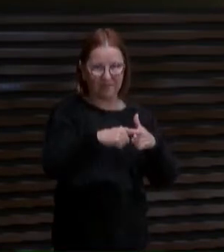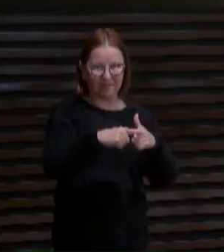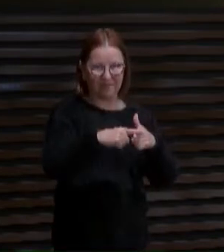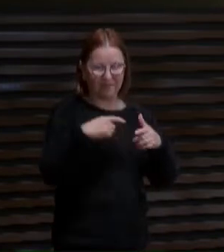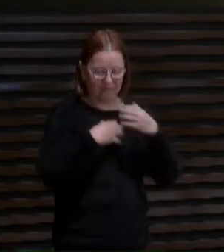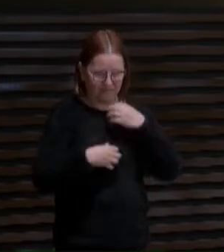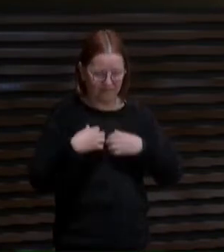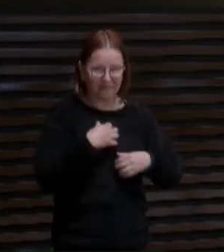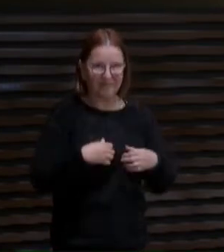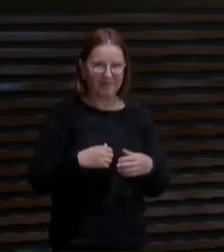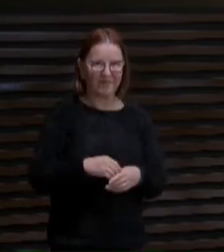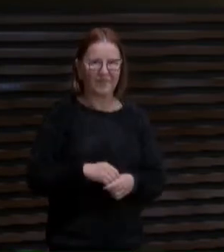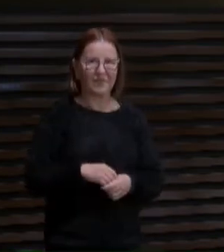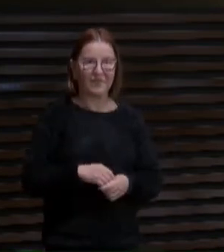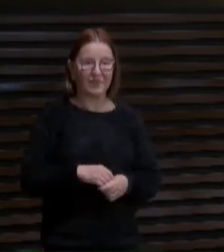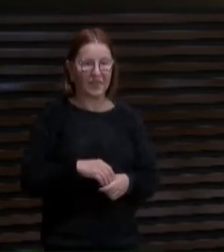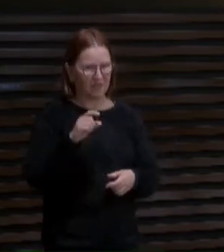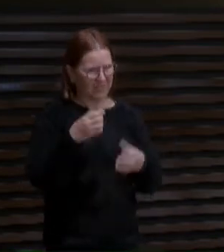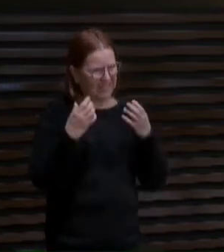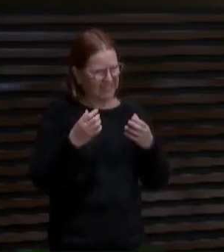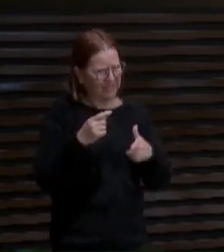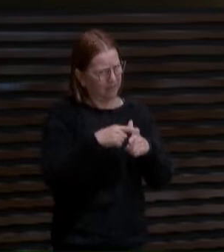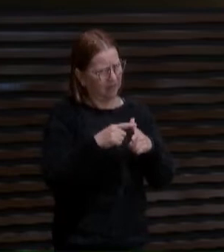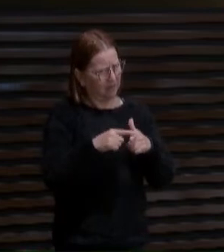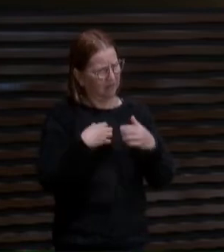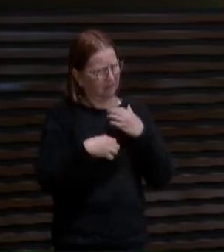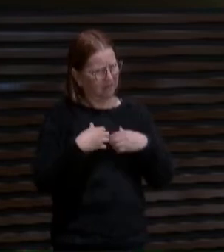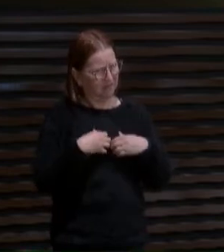aflição você quer tribulação e aflição